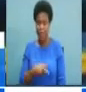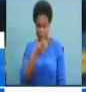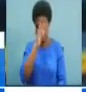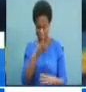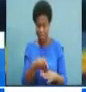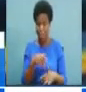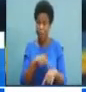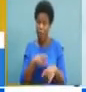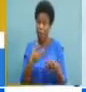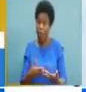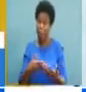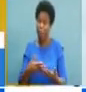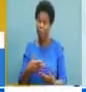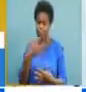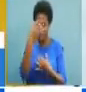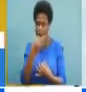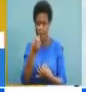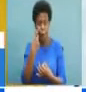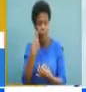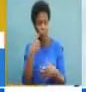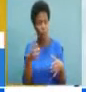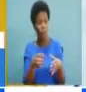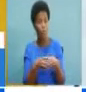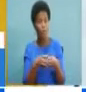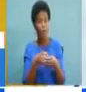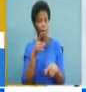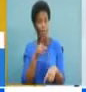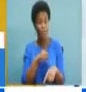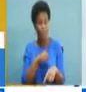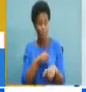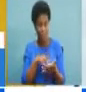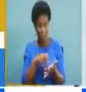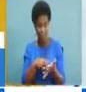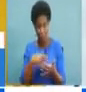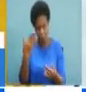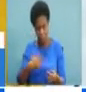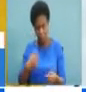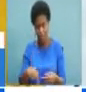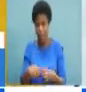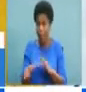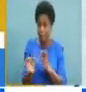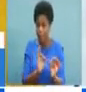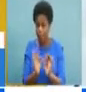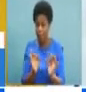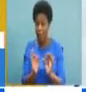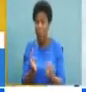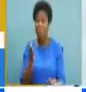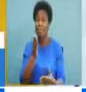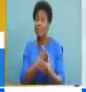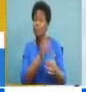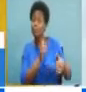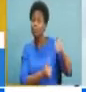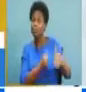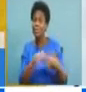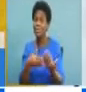de merecido reconhecimento à equipa técnica que labutou, preparou e submeteu o processo de